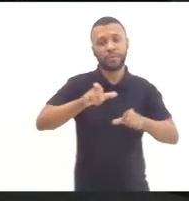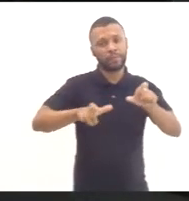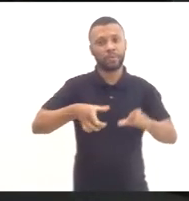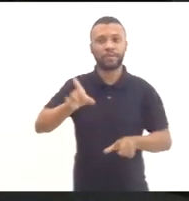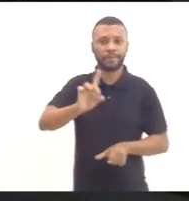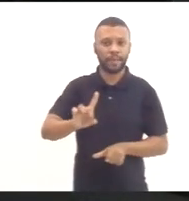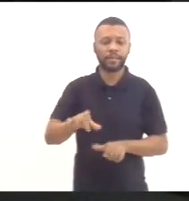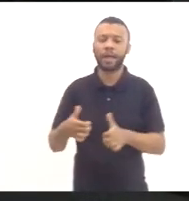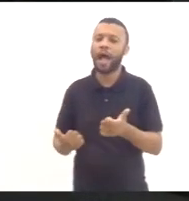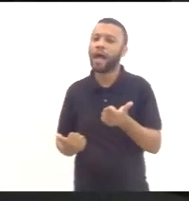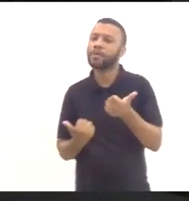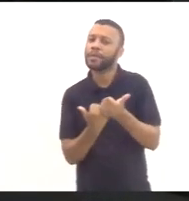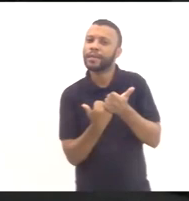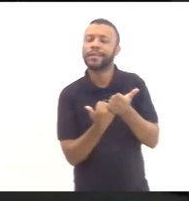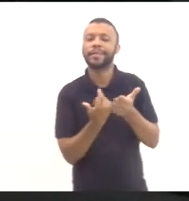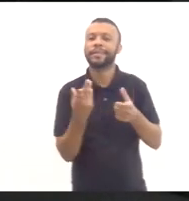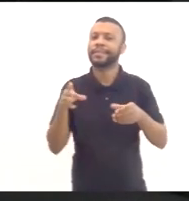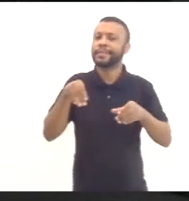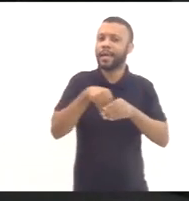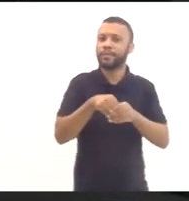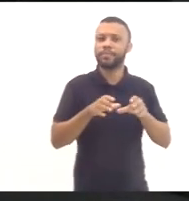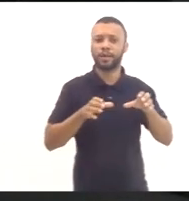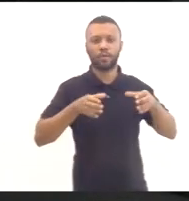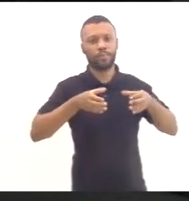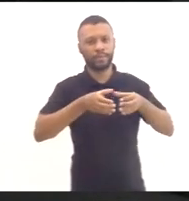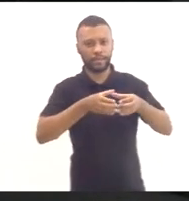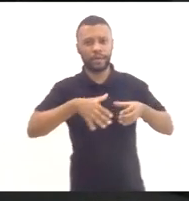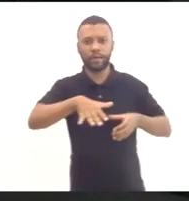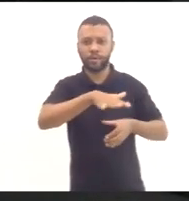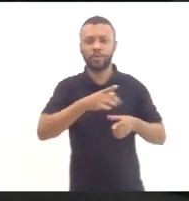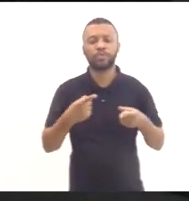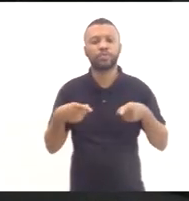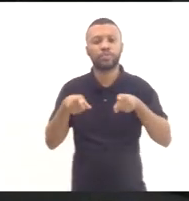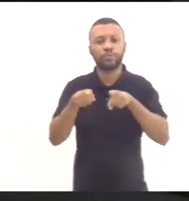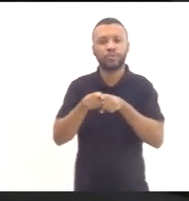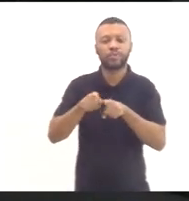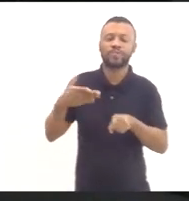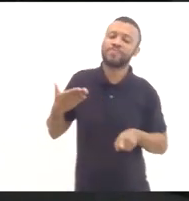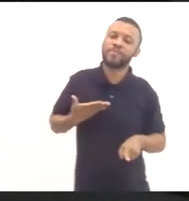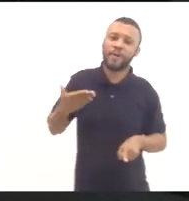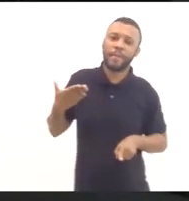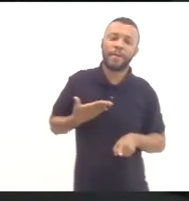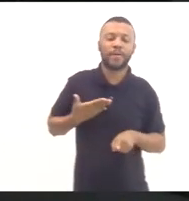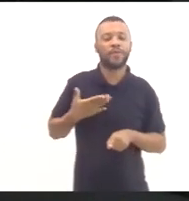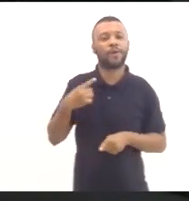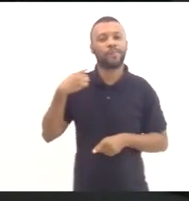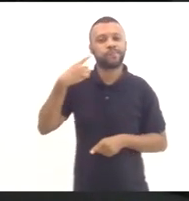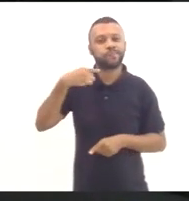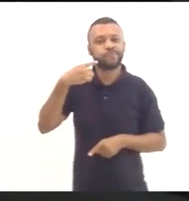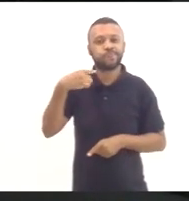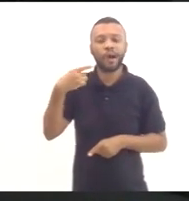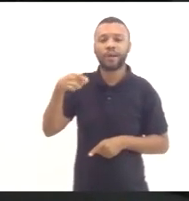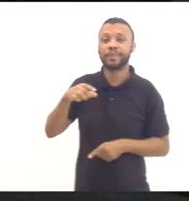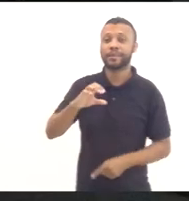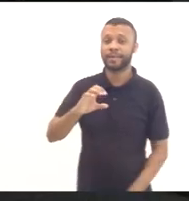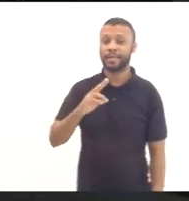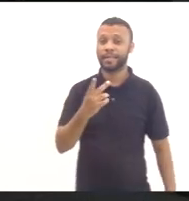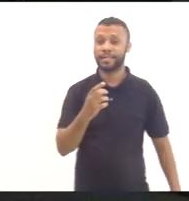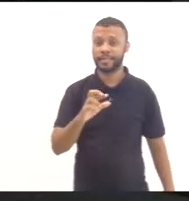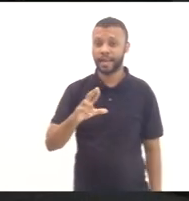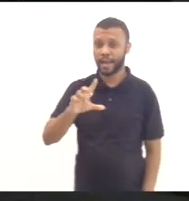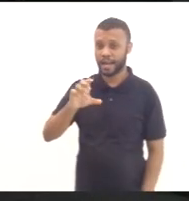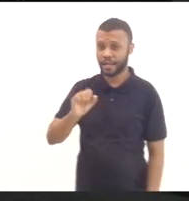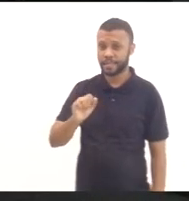na assessoria da comissão juntamente com meu querido e luz de advogado Dr Charles de Souza